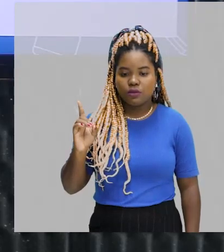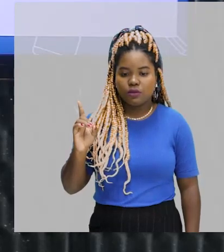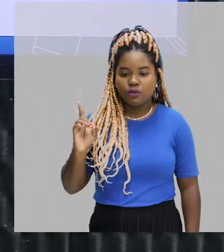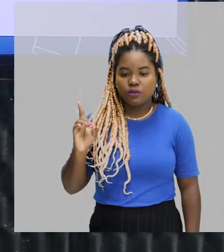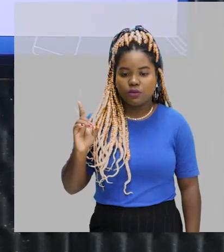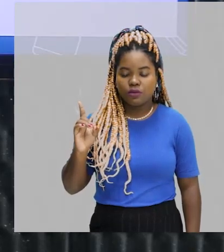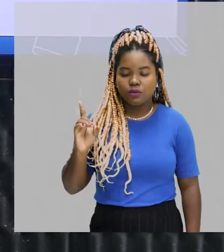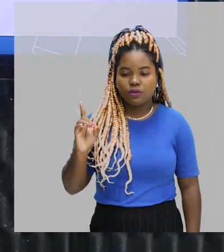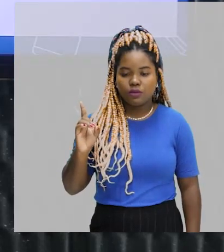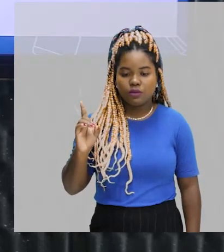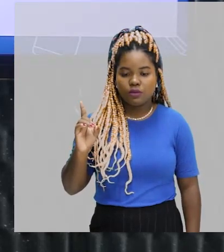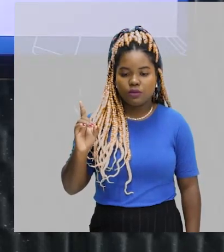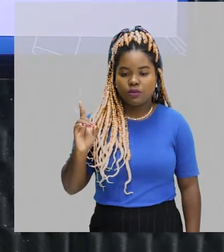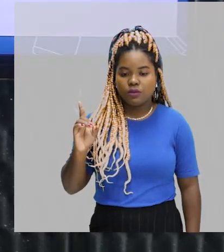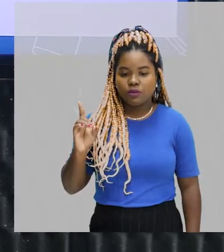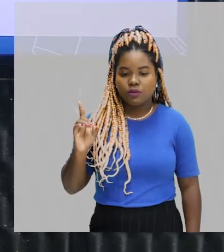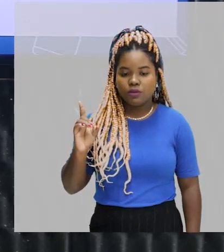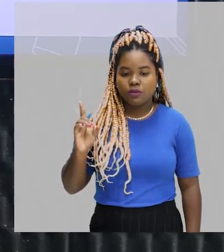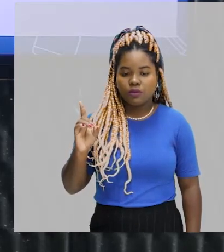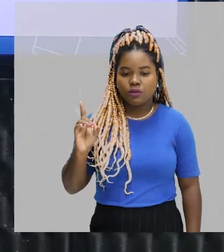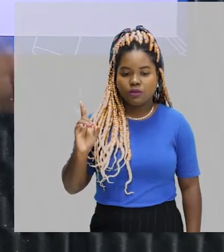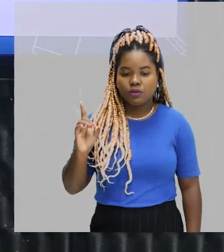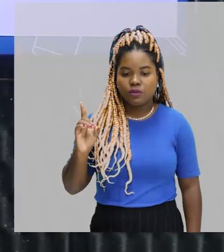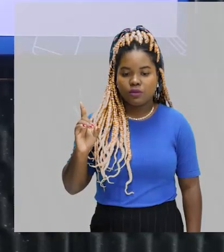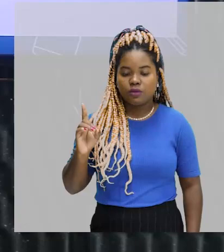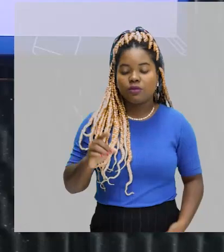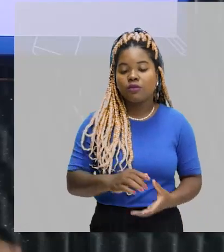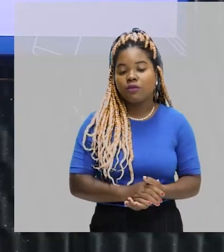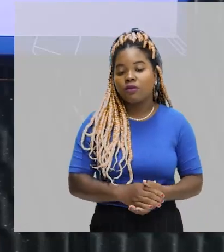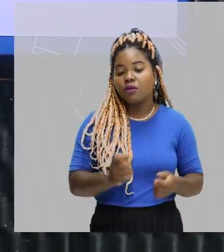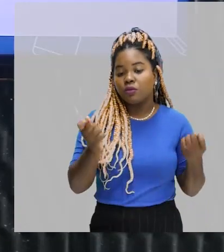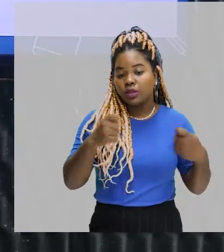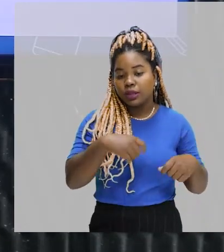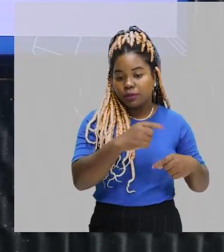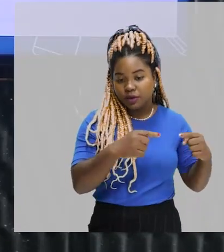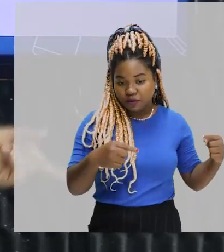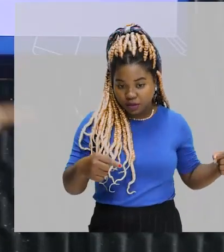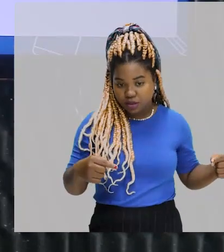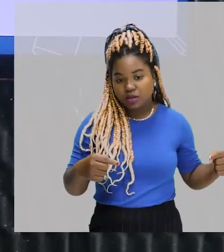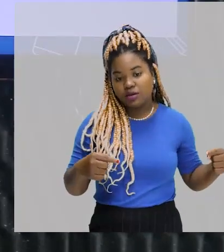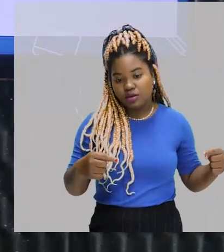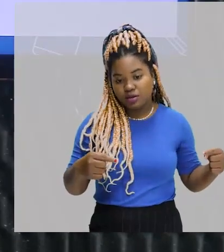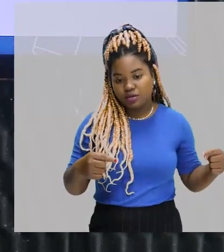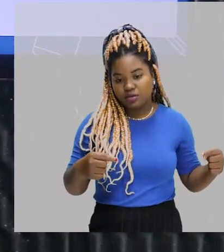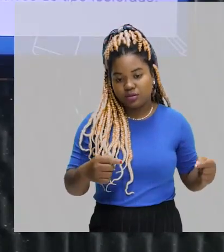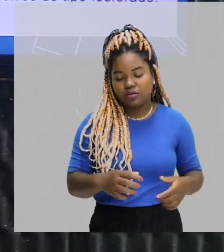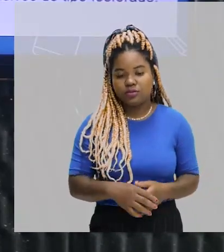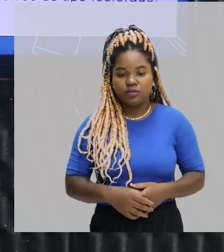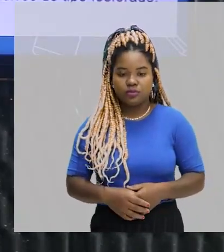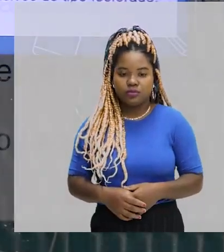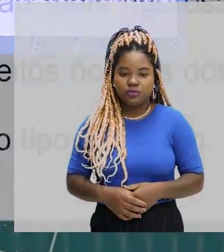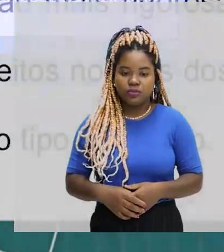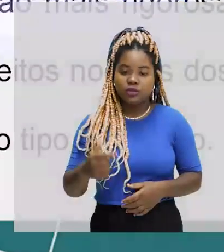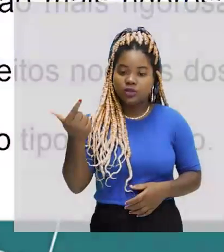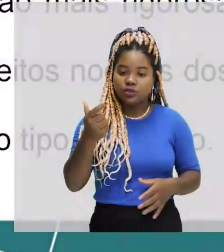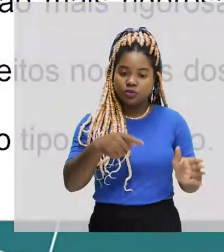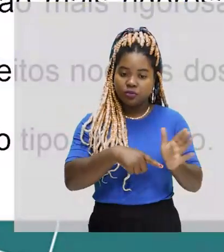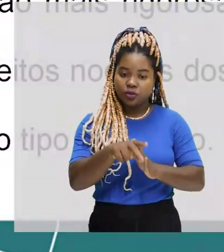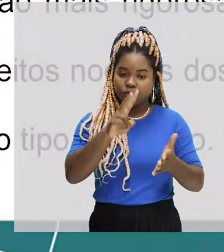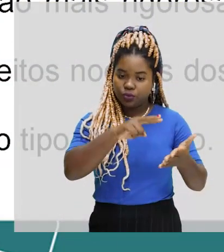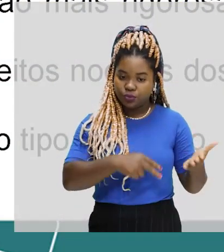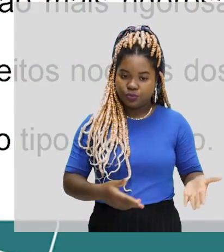existem ervas daninhas. Então, existir pode variar. Verbo haver, no sentido de existir, não varia. Segunda